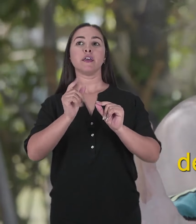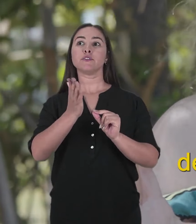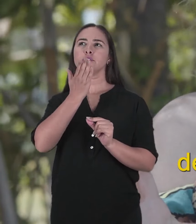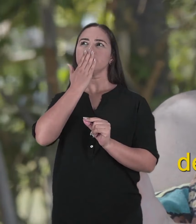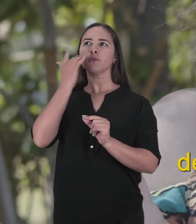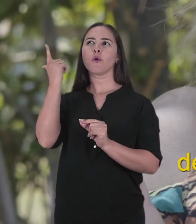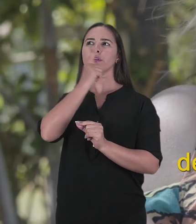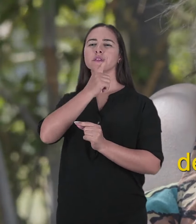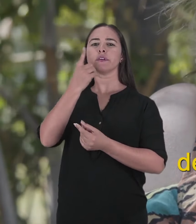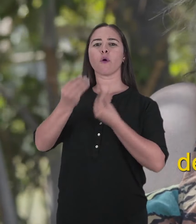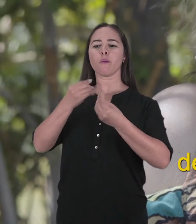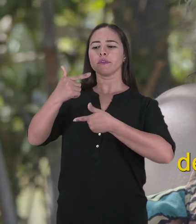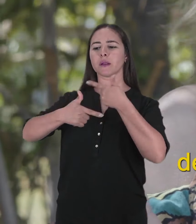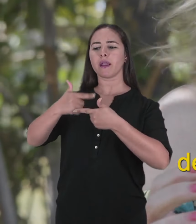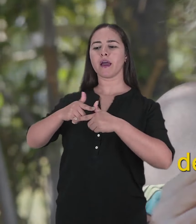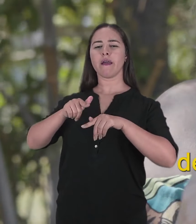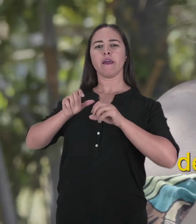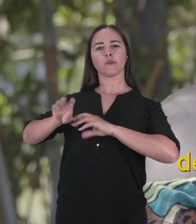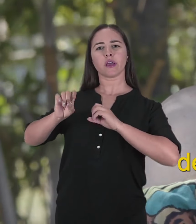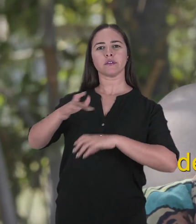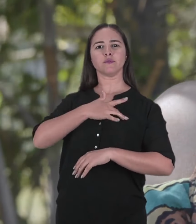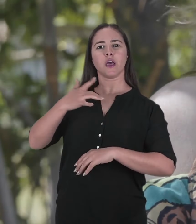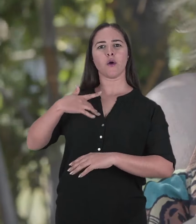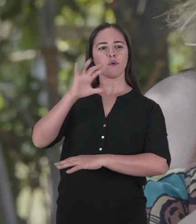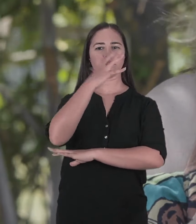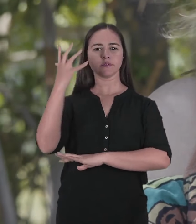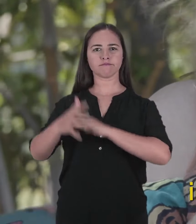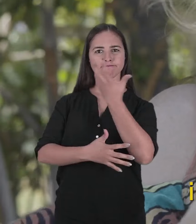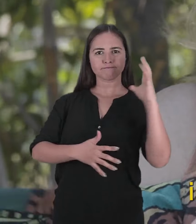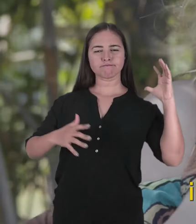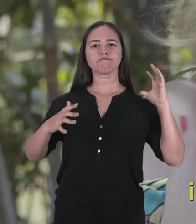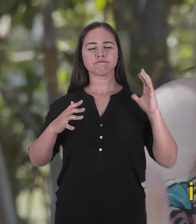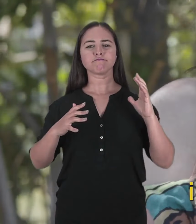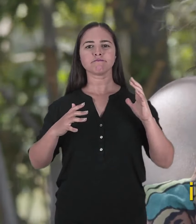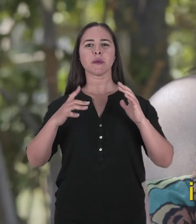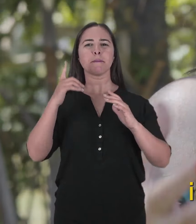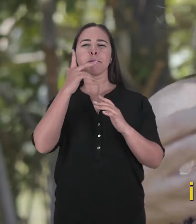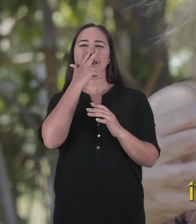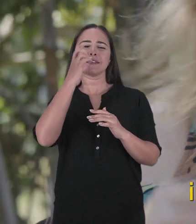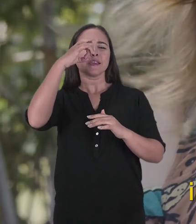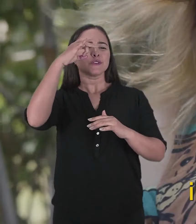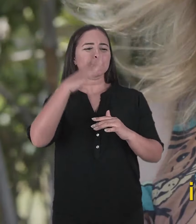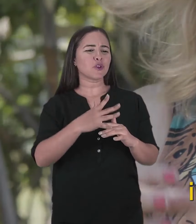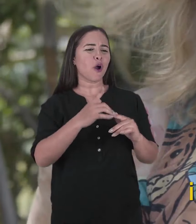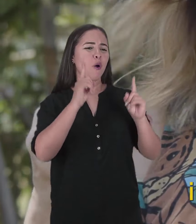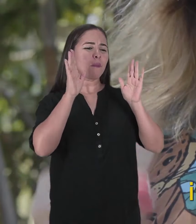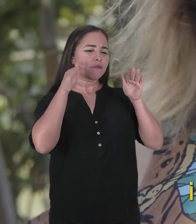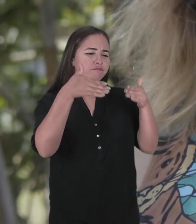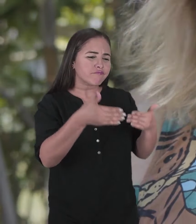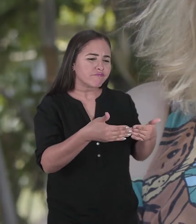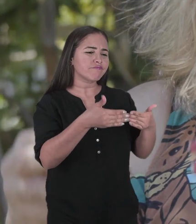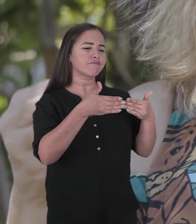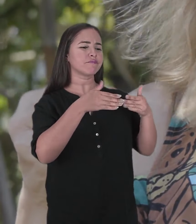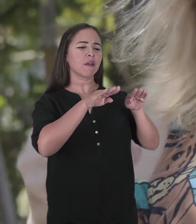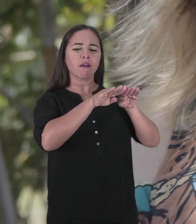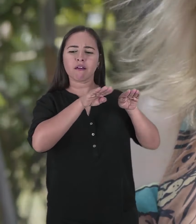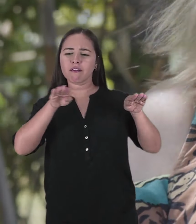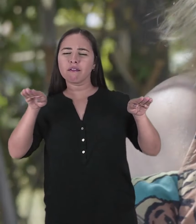trabalhar a educação em saúde e ambiente que conseguisse ir além de uma ação pontual e fragmentada